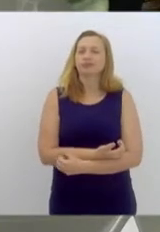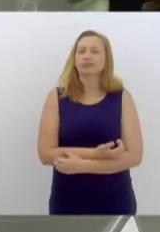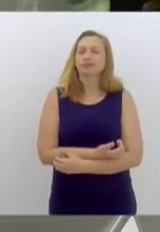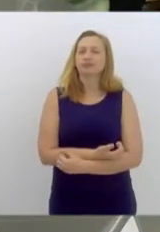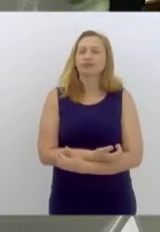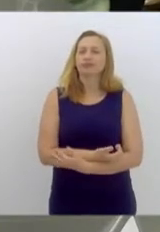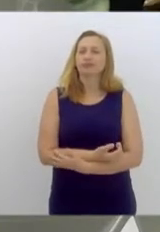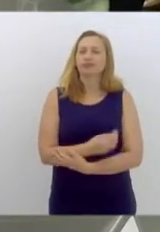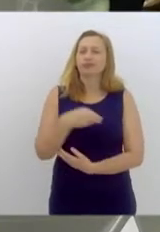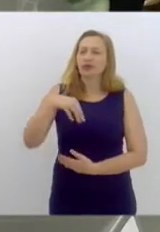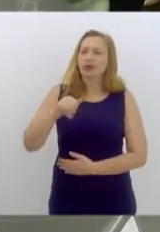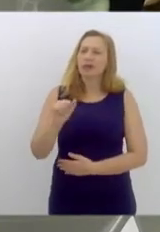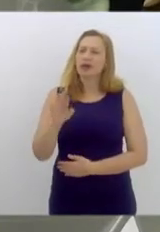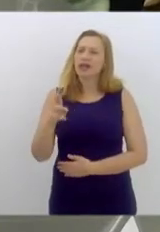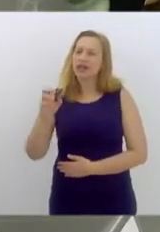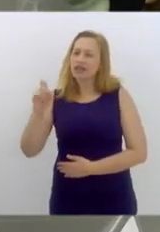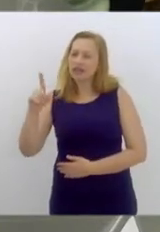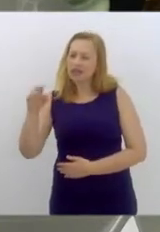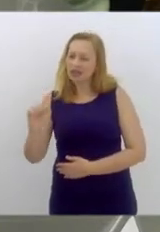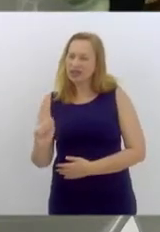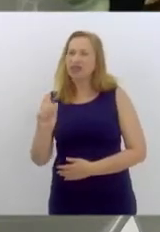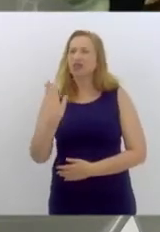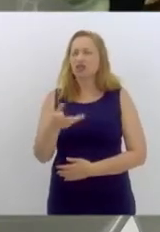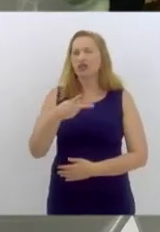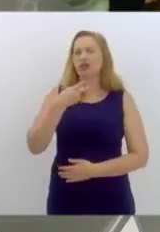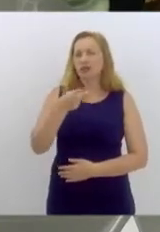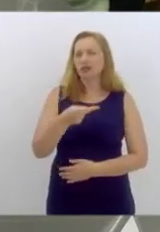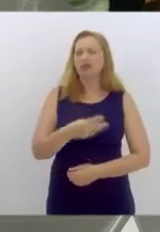A Marília eu já anunciei.